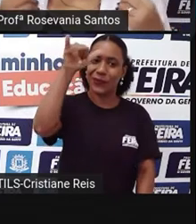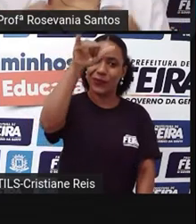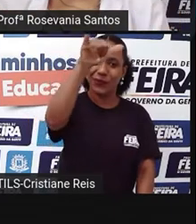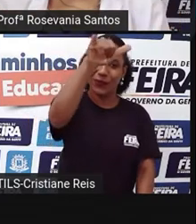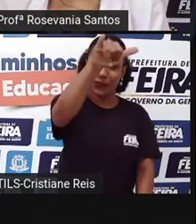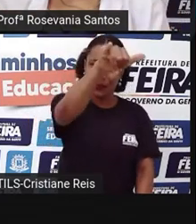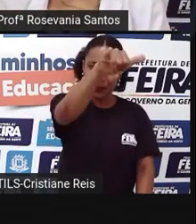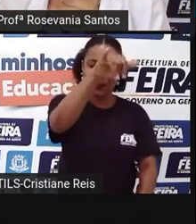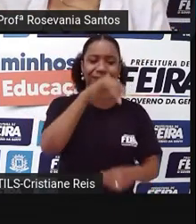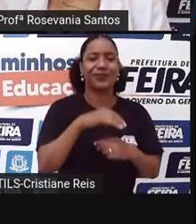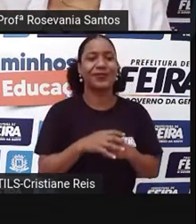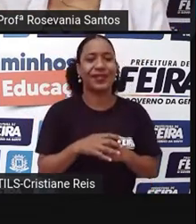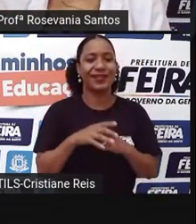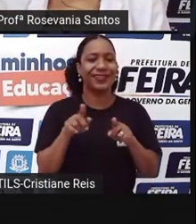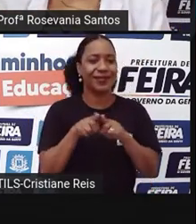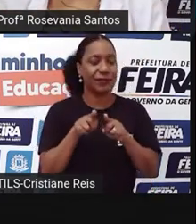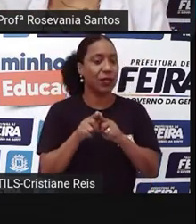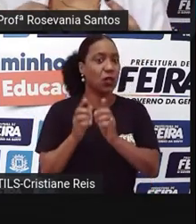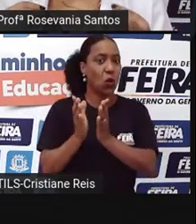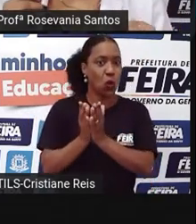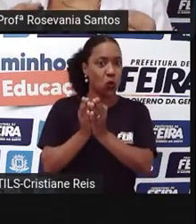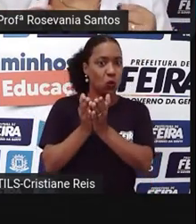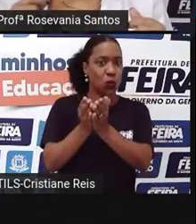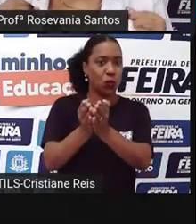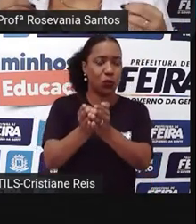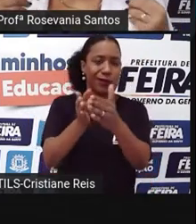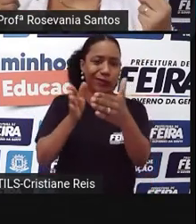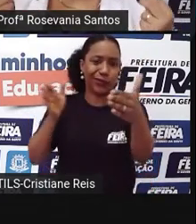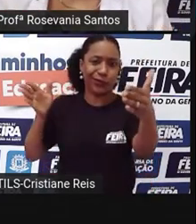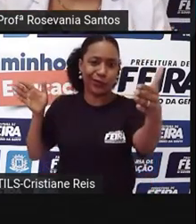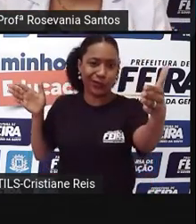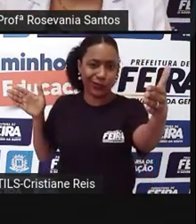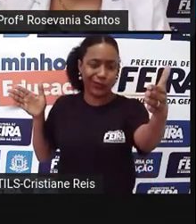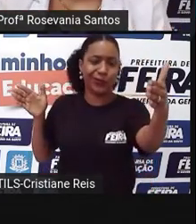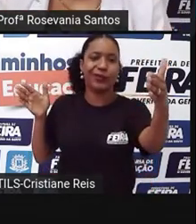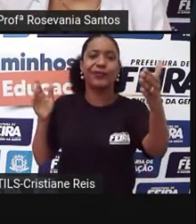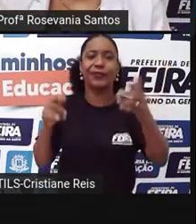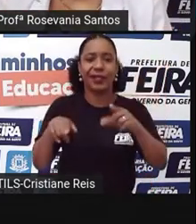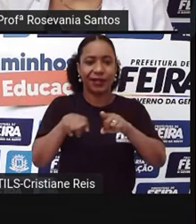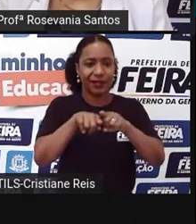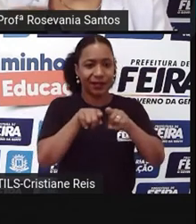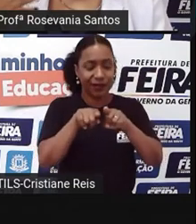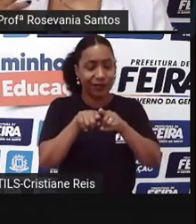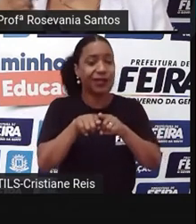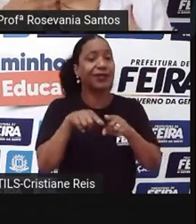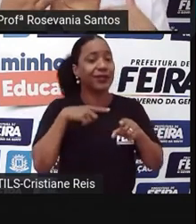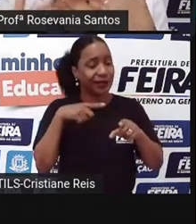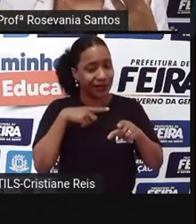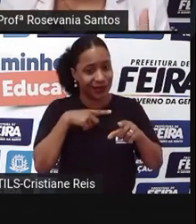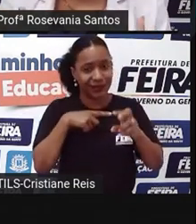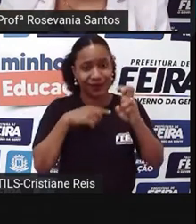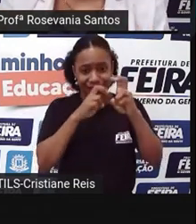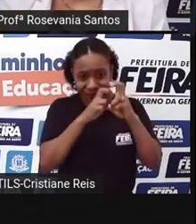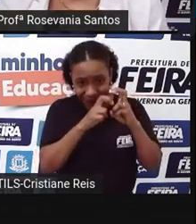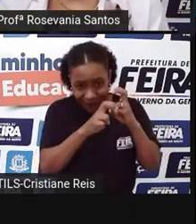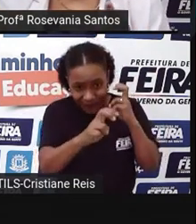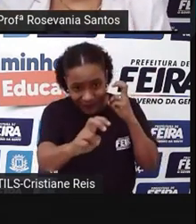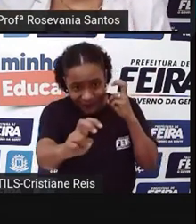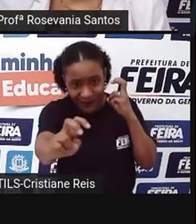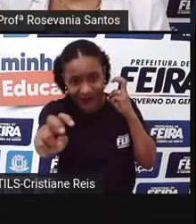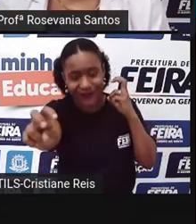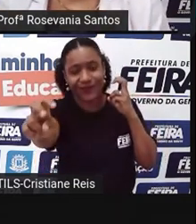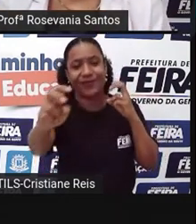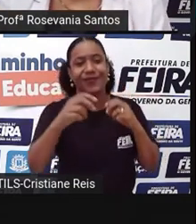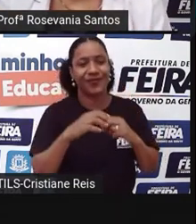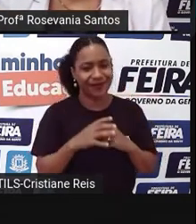gente tem os transportes através de dutos, né, os dutoviários, principalmente o gás, né,